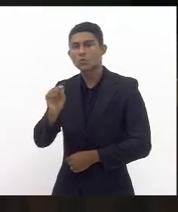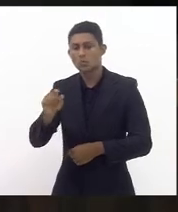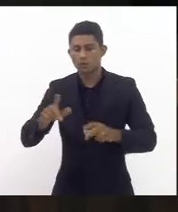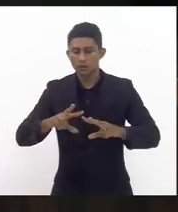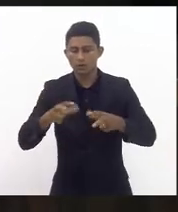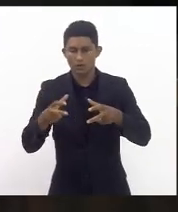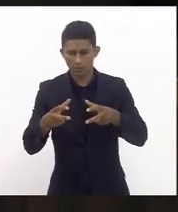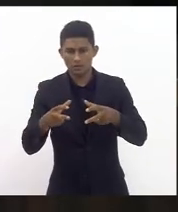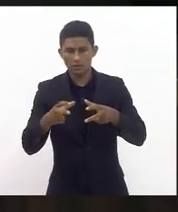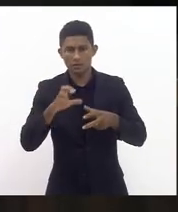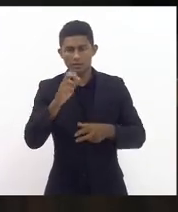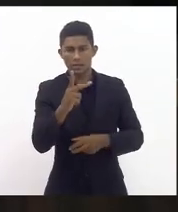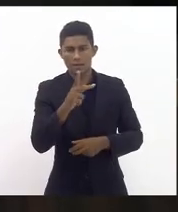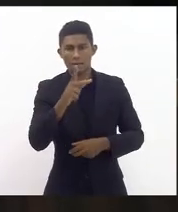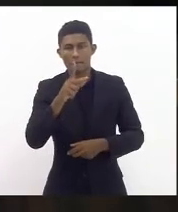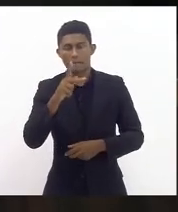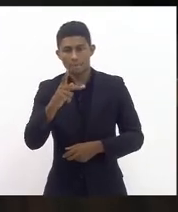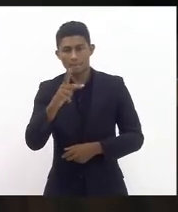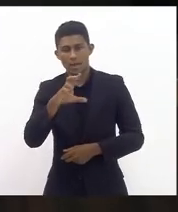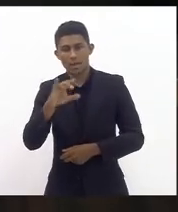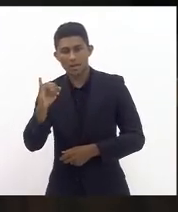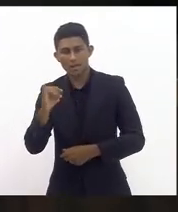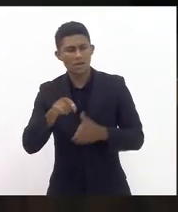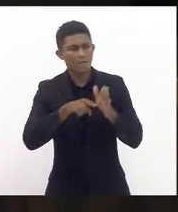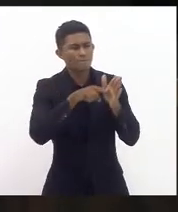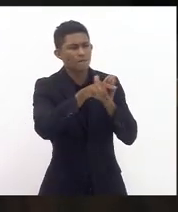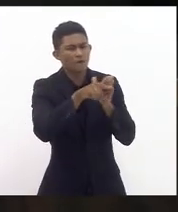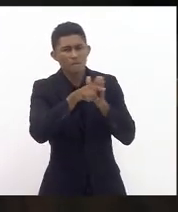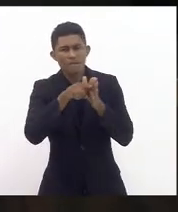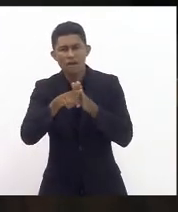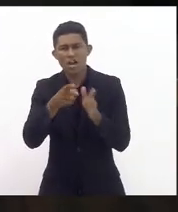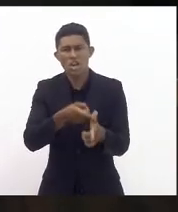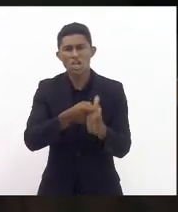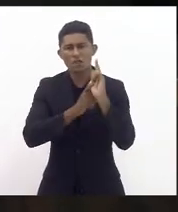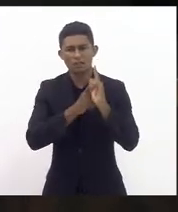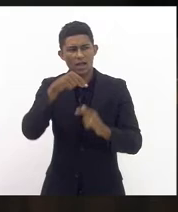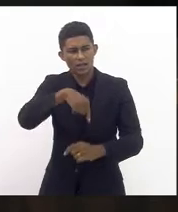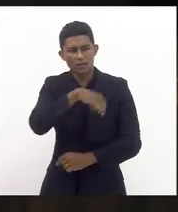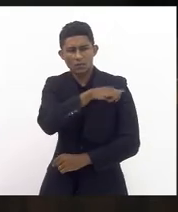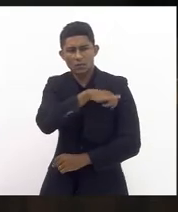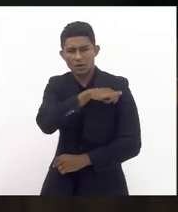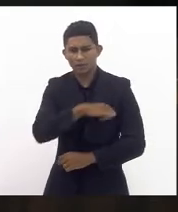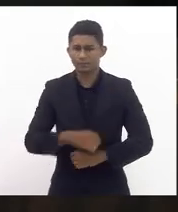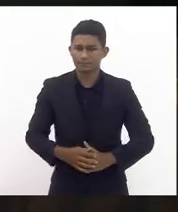de Inquérito, destinada a investigar o crescimento da dívida pública do Estado do Rio de Janeiro.